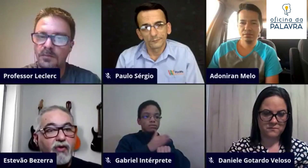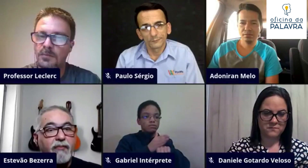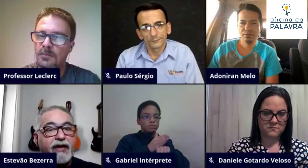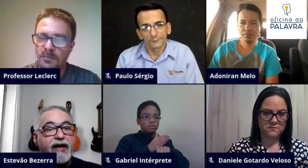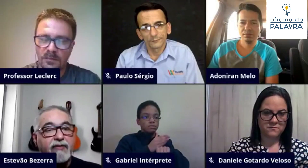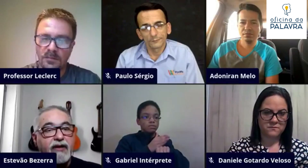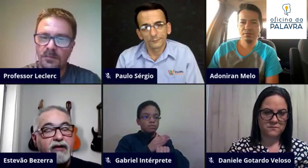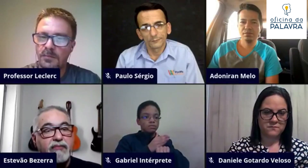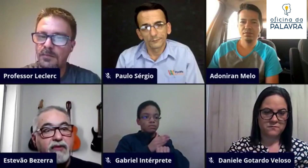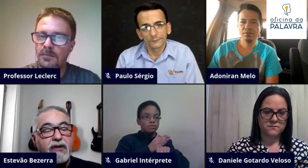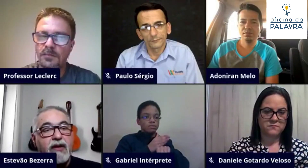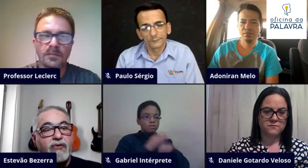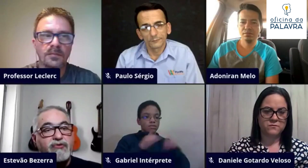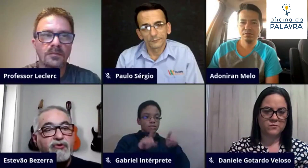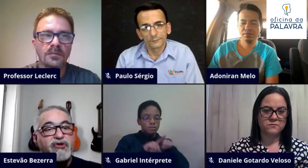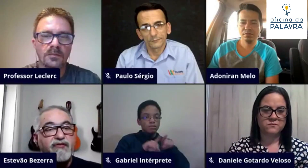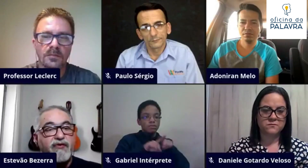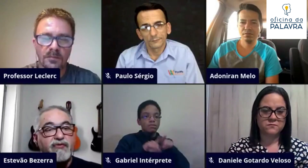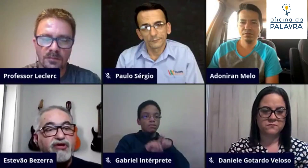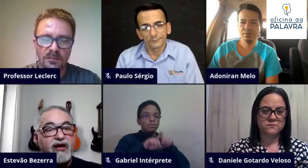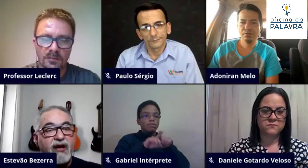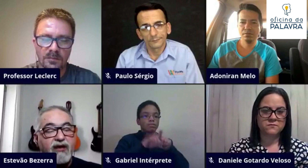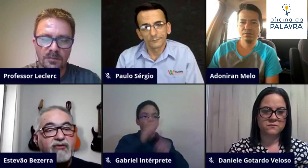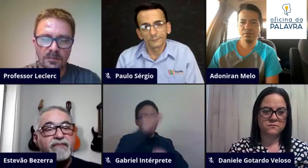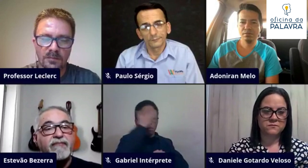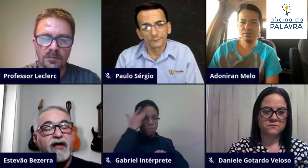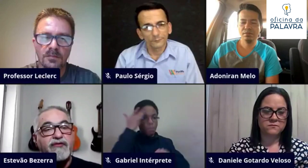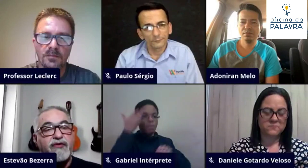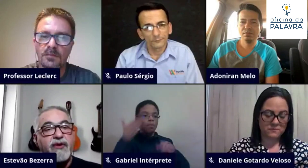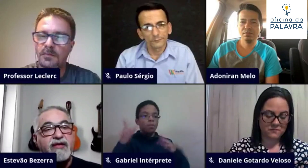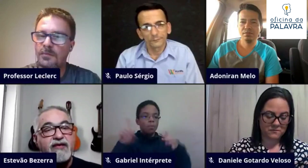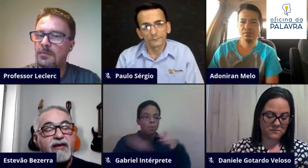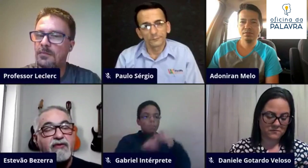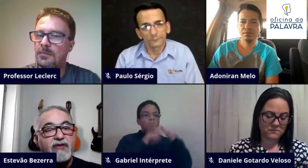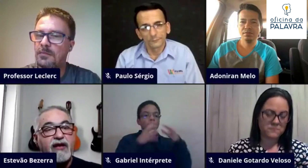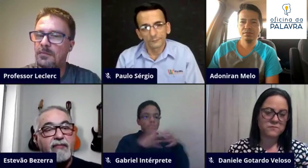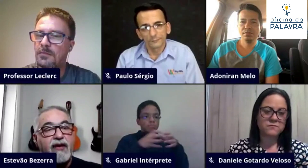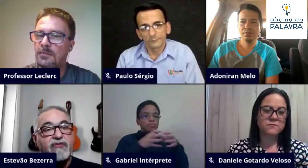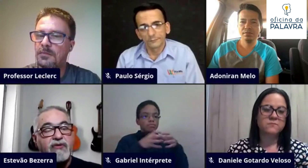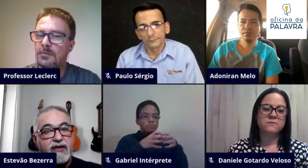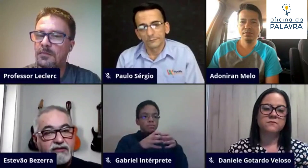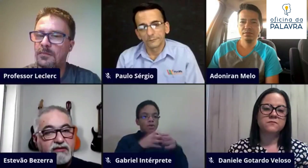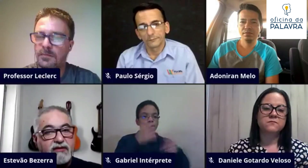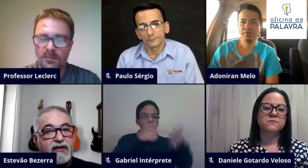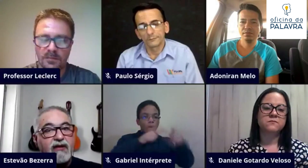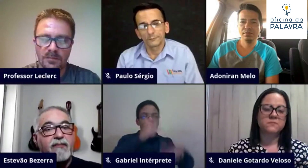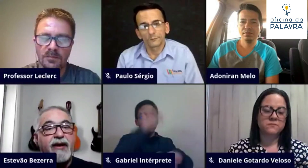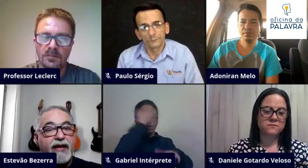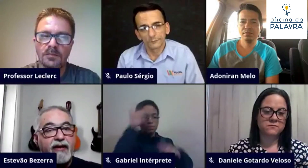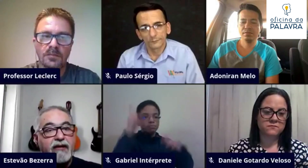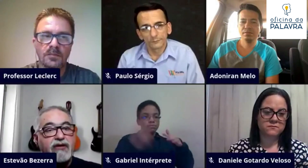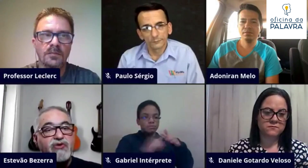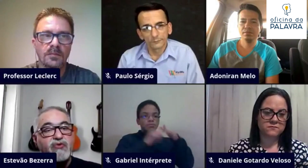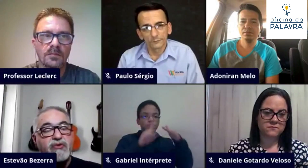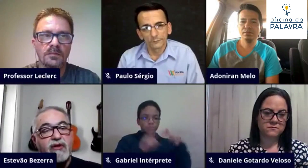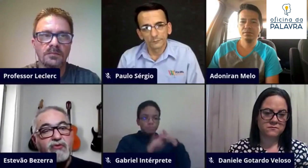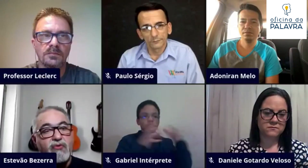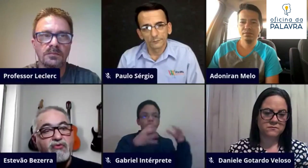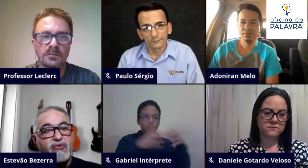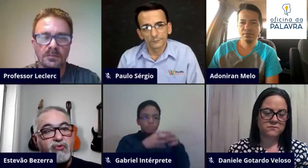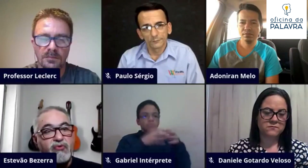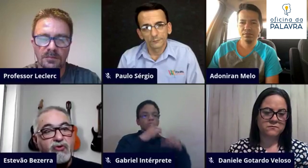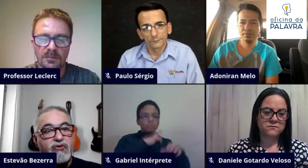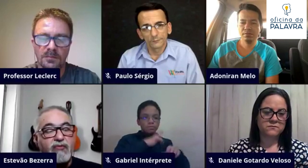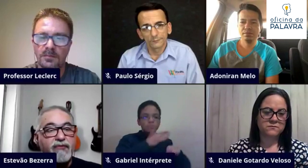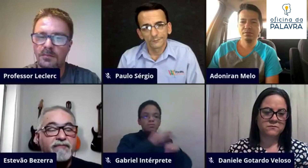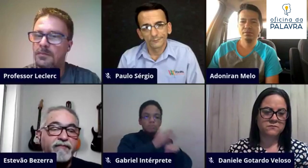então incorporaram a equipe. Os outros que foram chegando, eles foram recebendo treinamento desses. Paralelo a isso, tanto